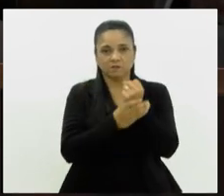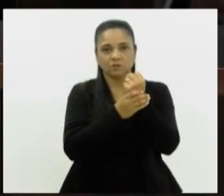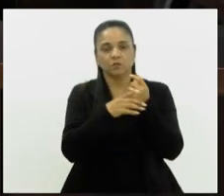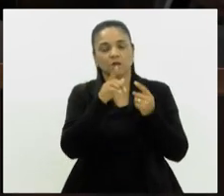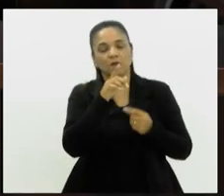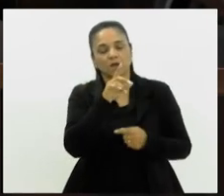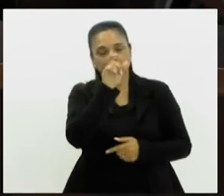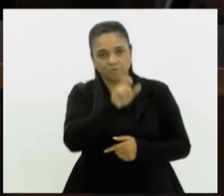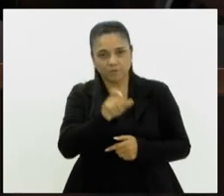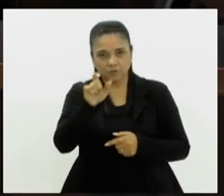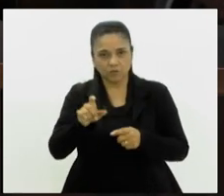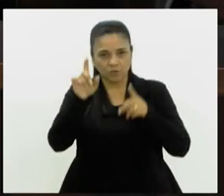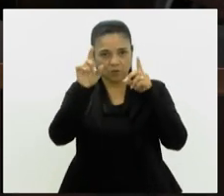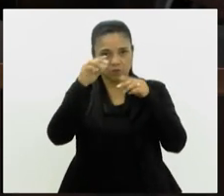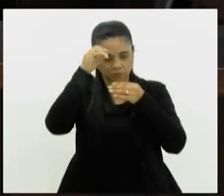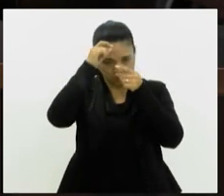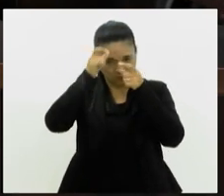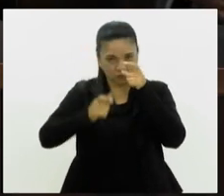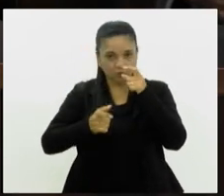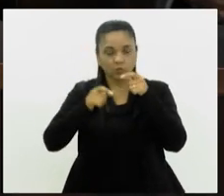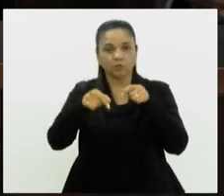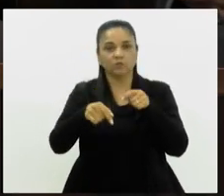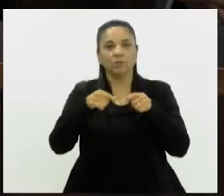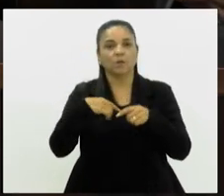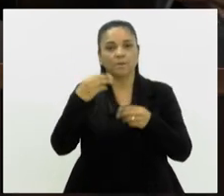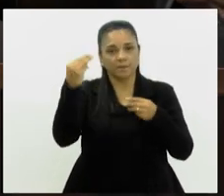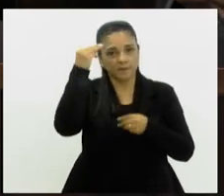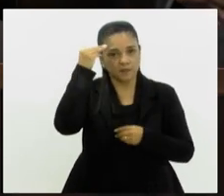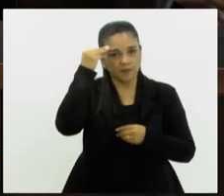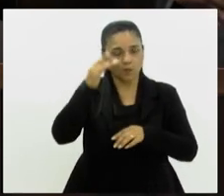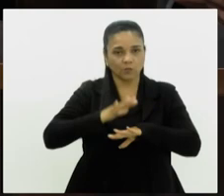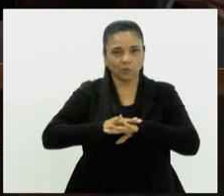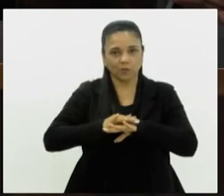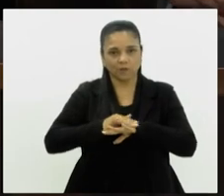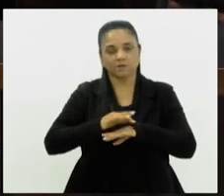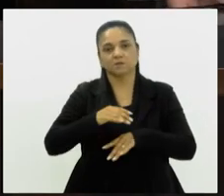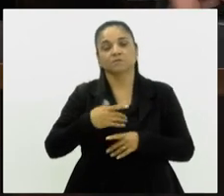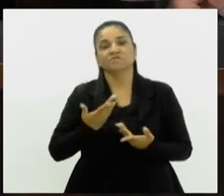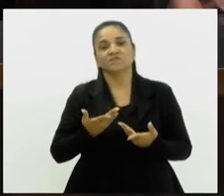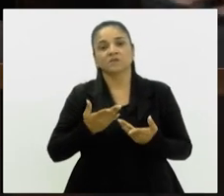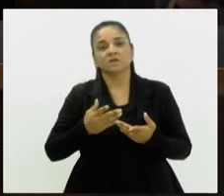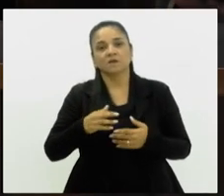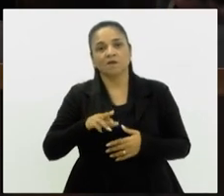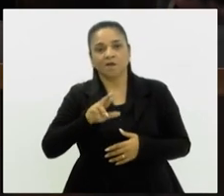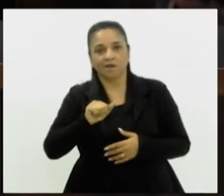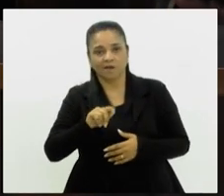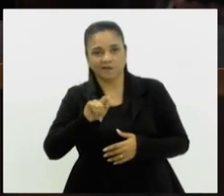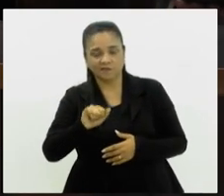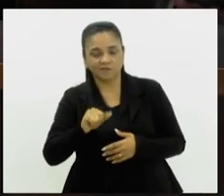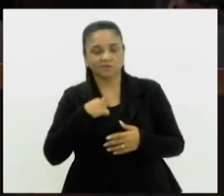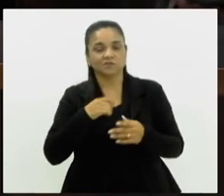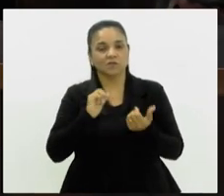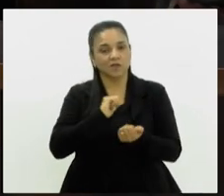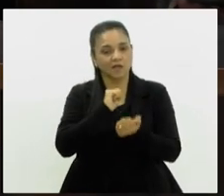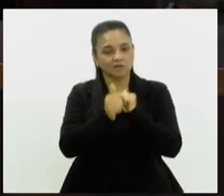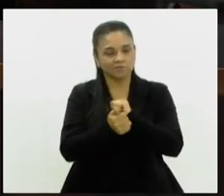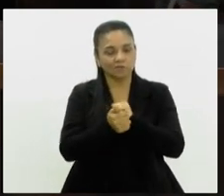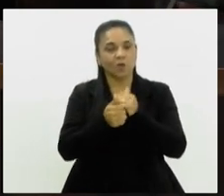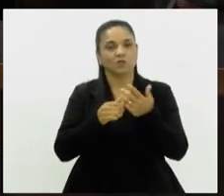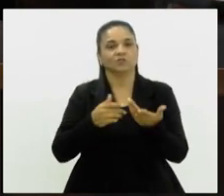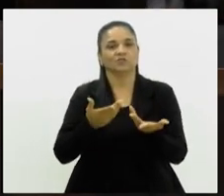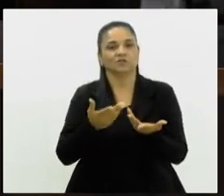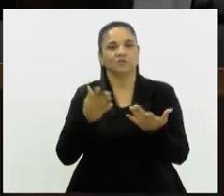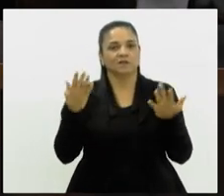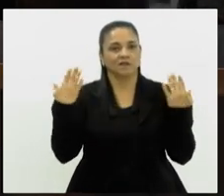transtorno mental ou com doença crônica a gratuidade no acesso aos serviços de cultura, esporte e lazer no âmbito